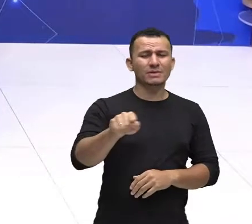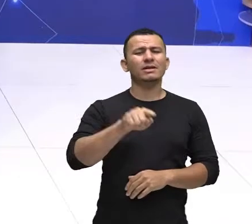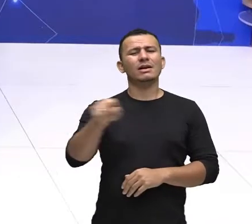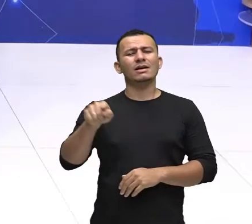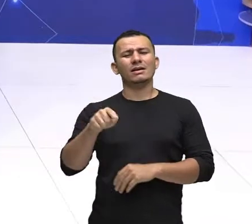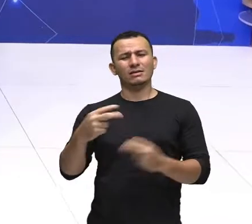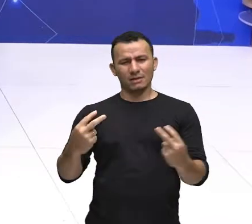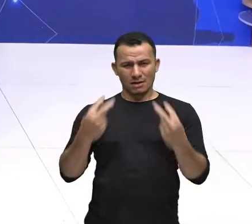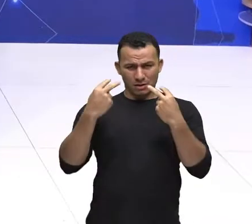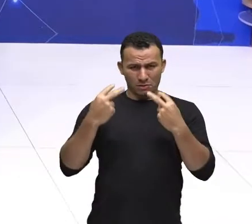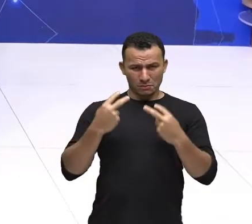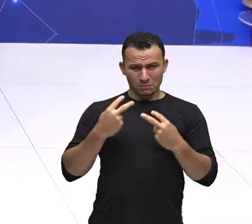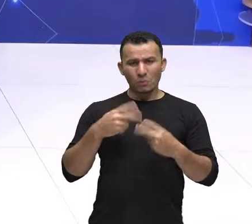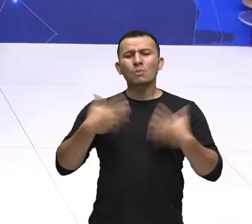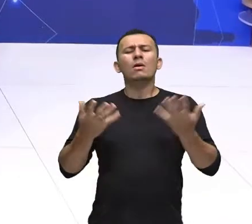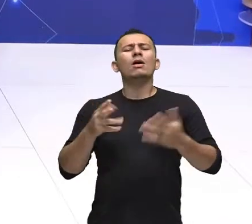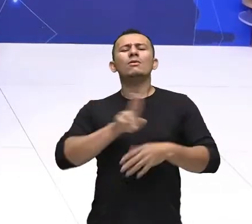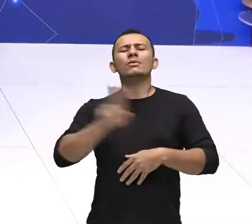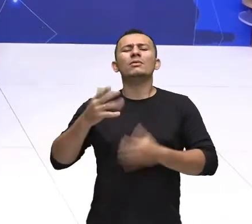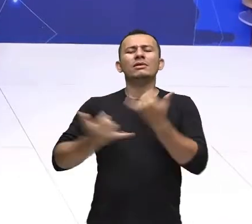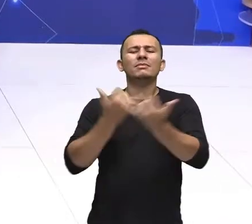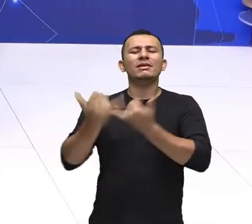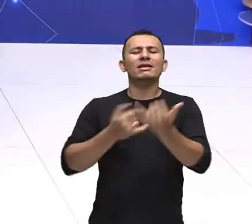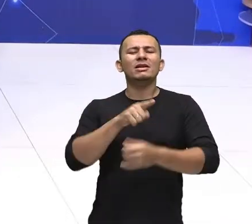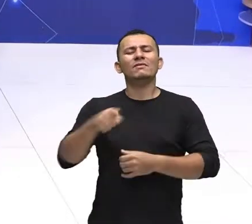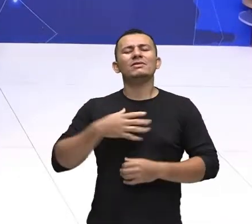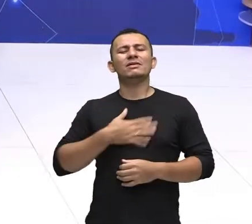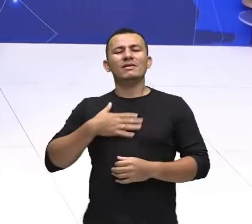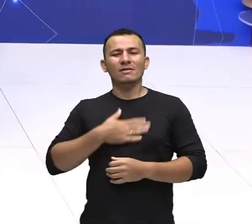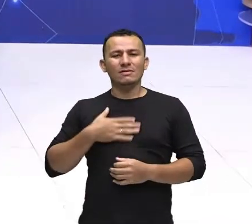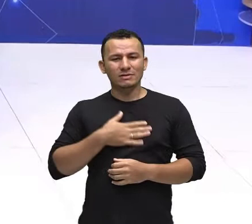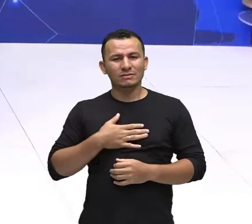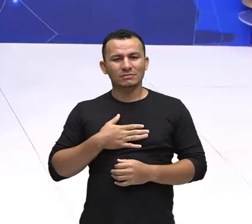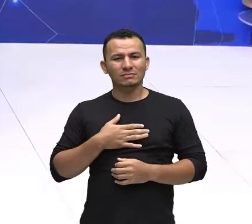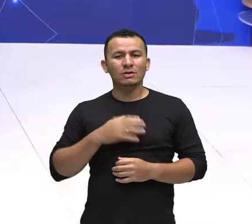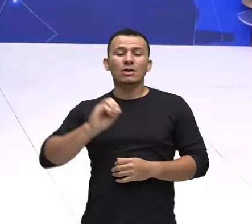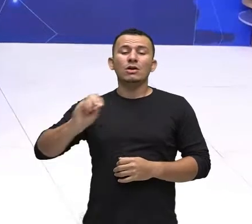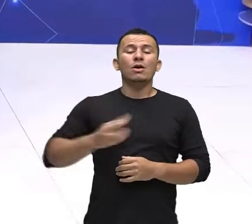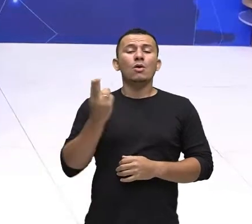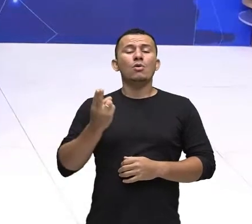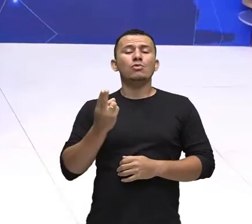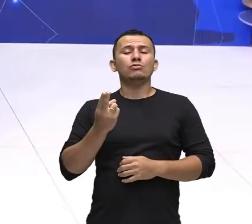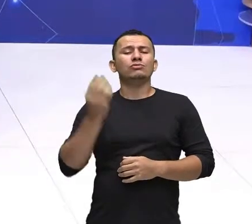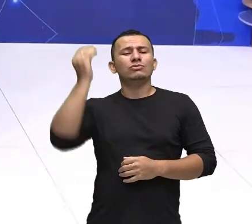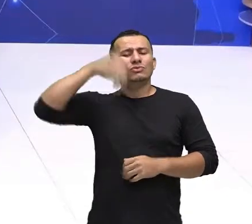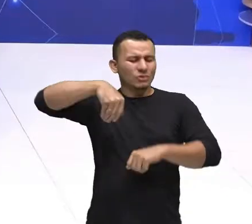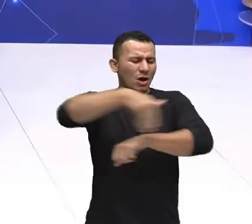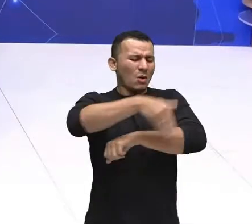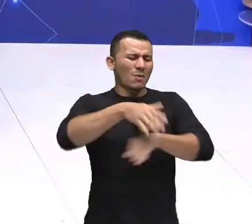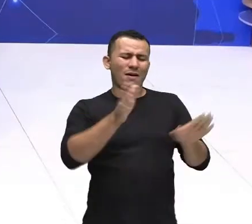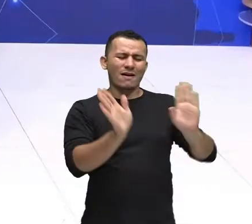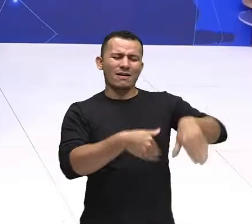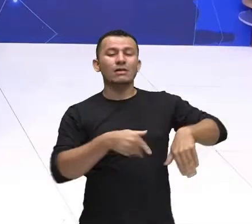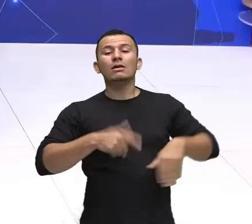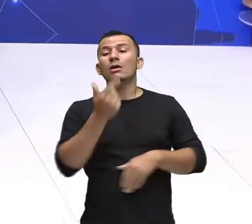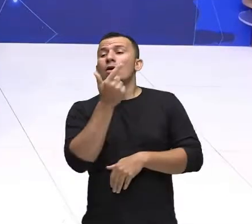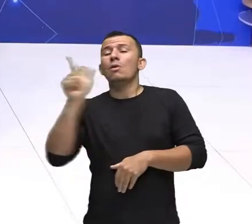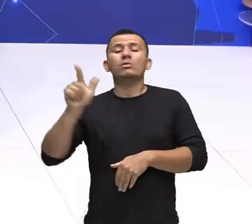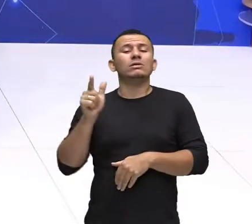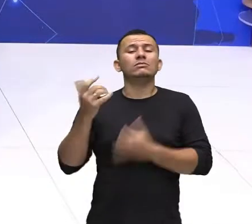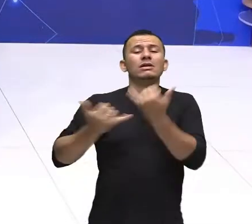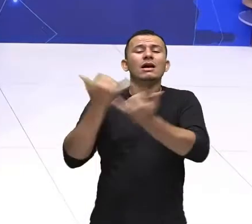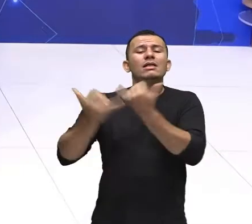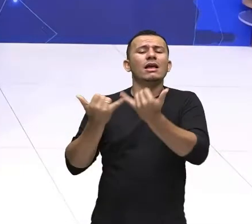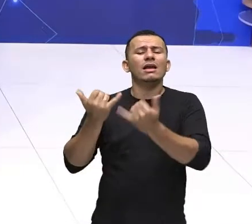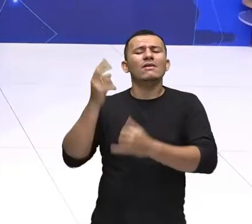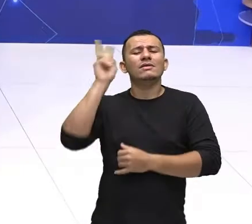De que brincadeiras você costuma brincar? Né? Se você já não brinca mais na rua, o que tu lembra? Né? De que brincadeira você lembra? De